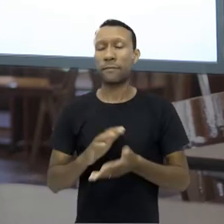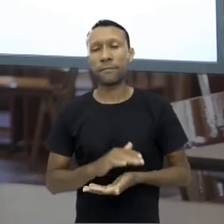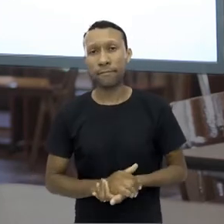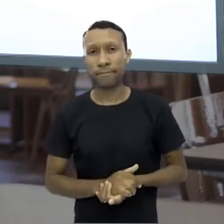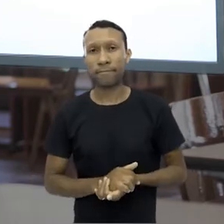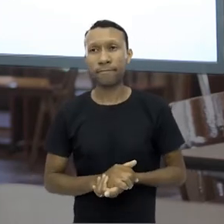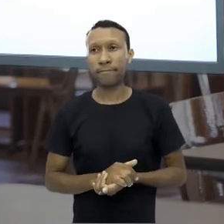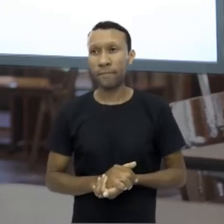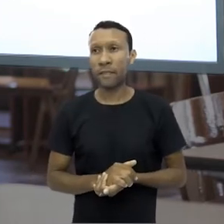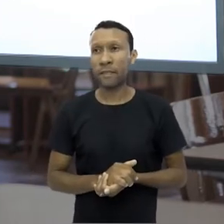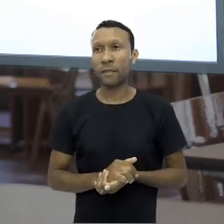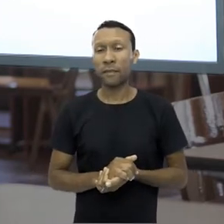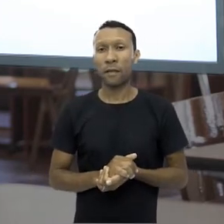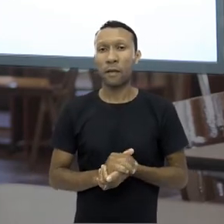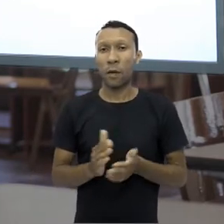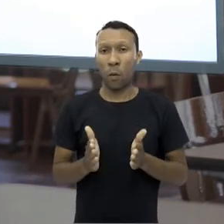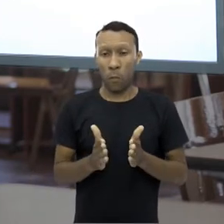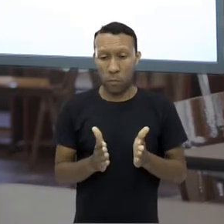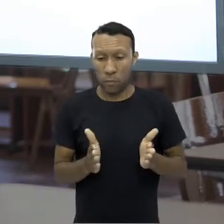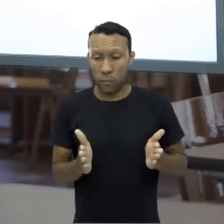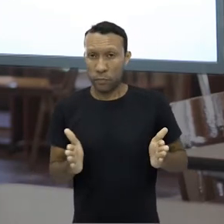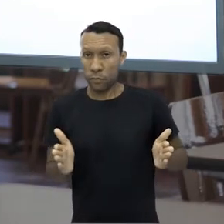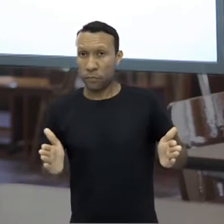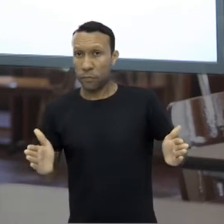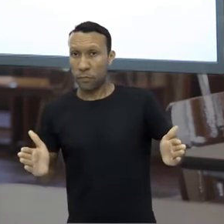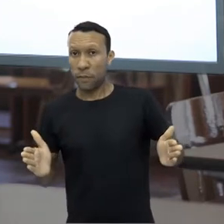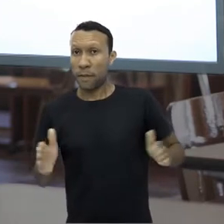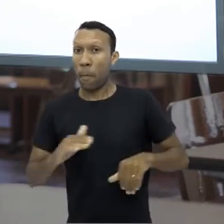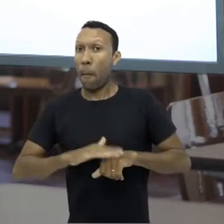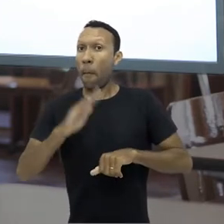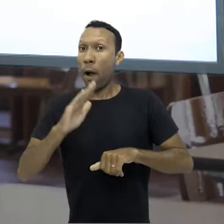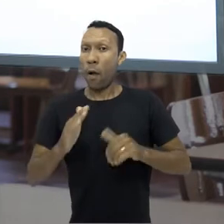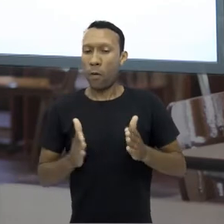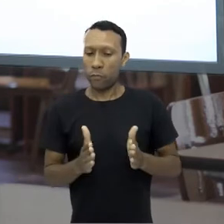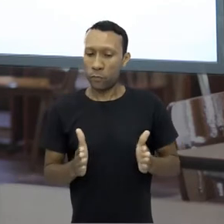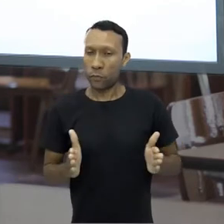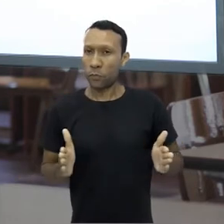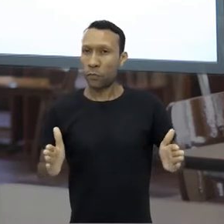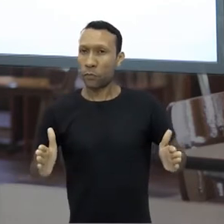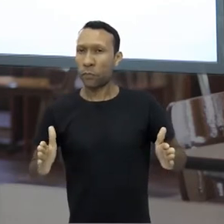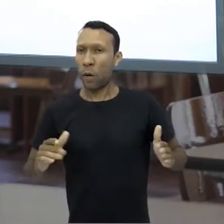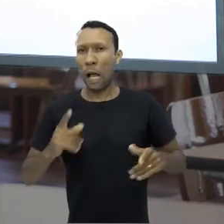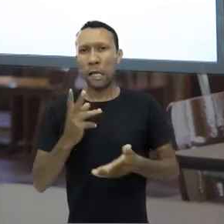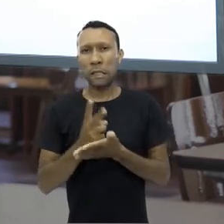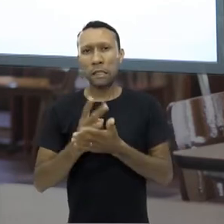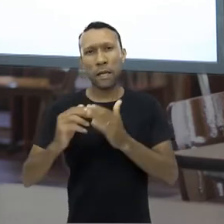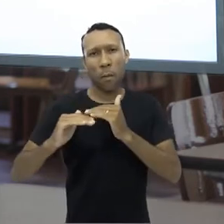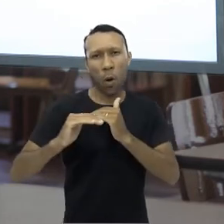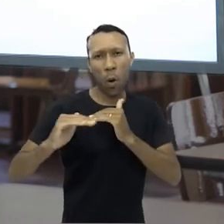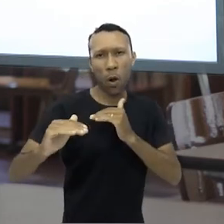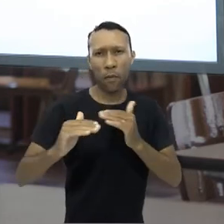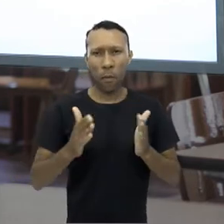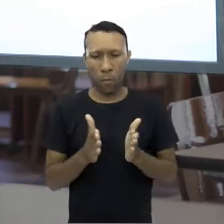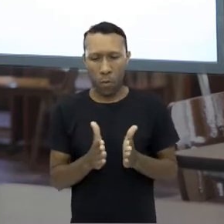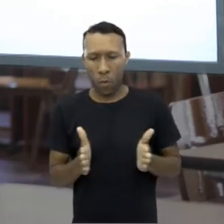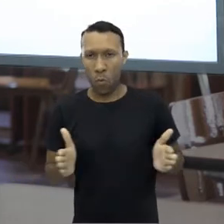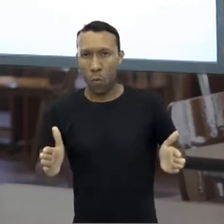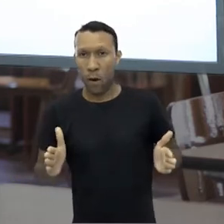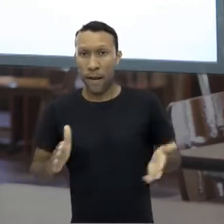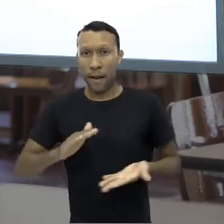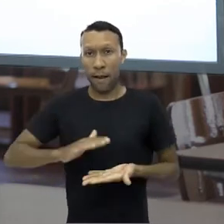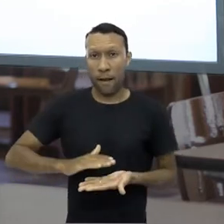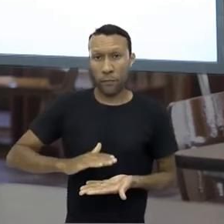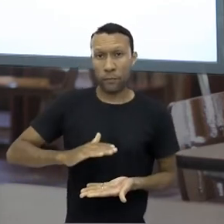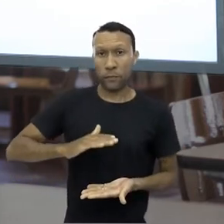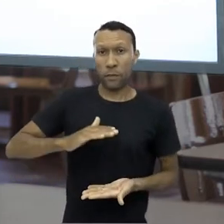Ó, como eu falei, comprimento é sempre a parte maior, mas em relação à parte horizontal, tá certo? Quando eu falo